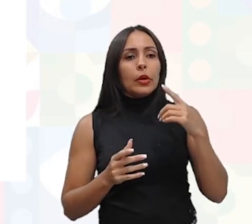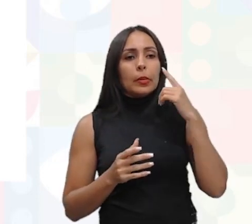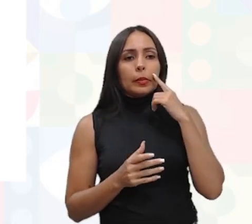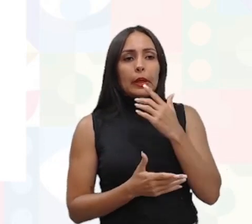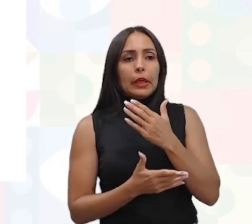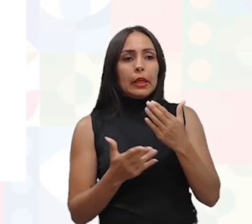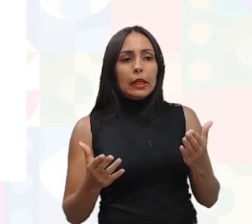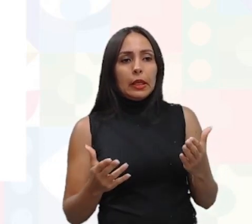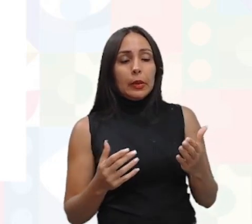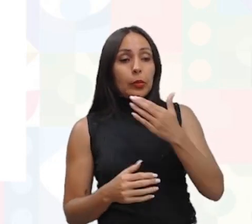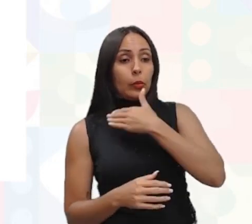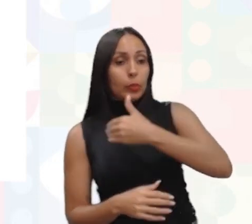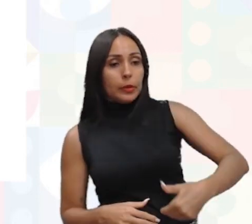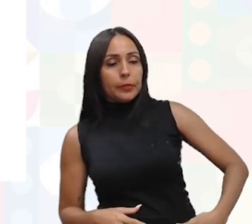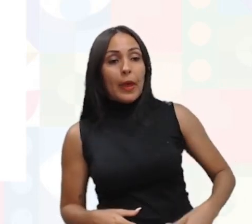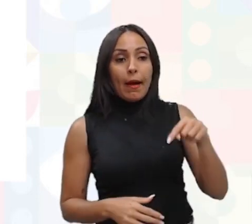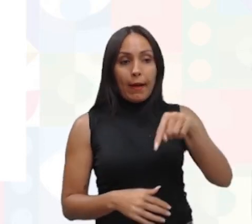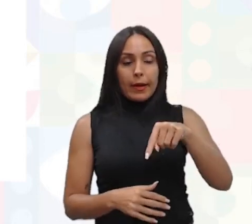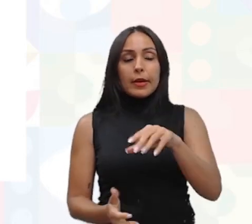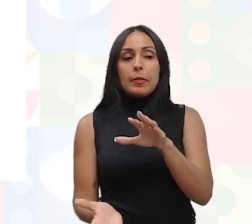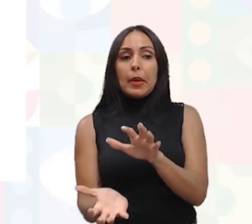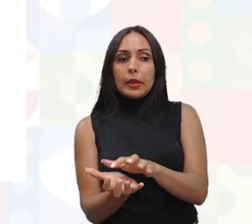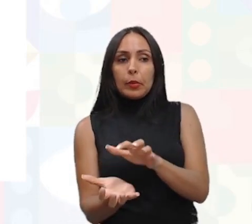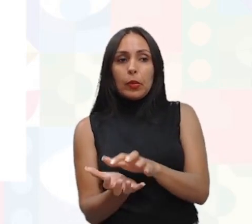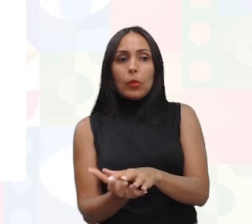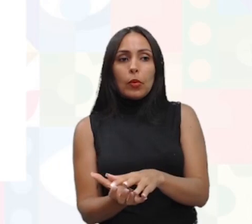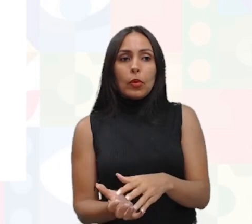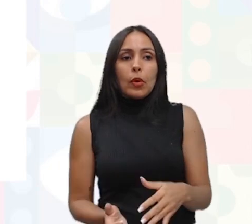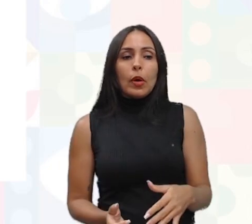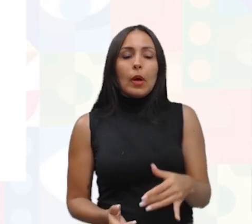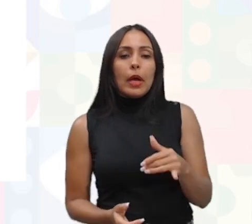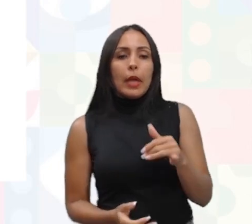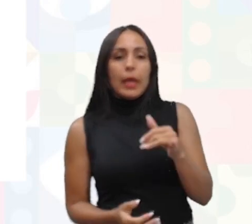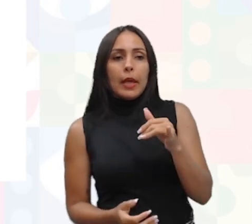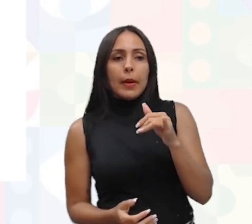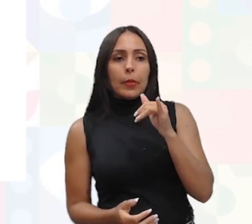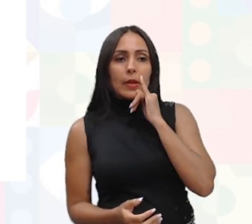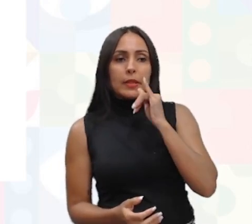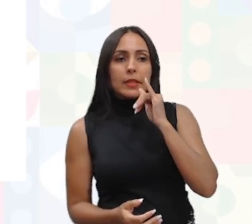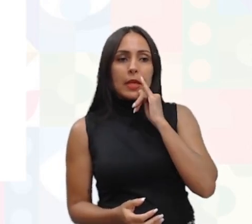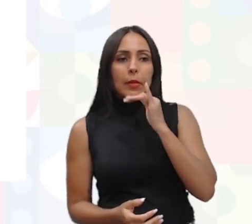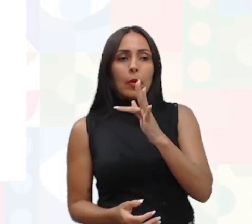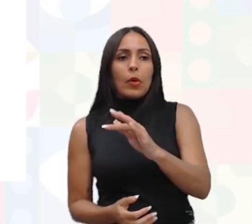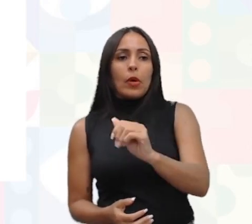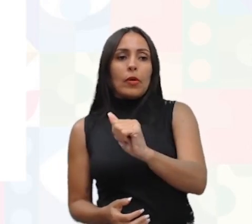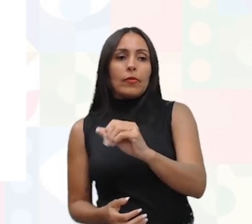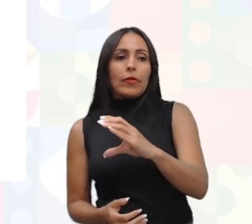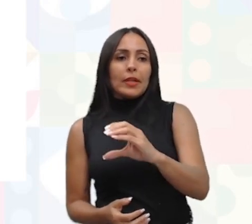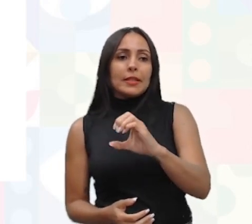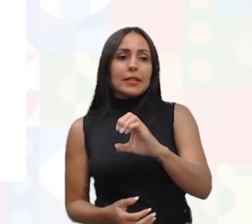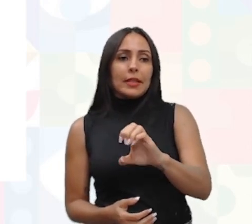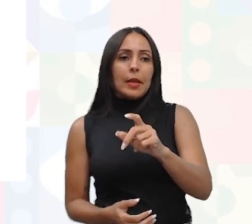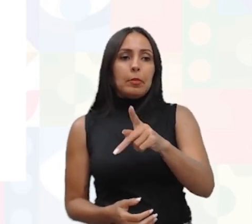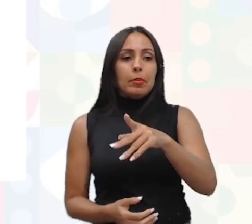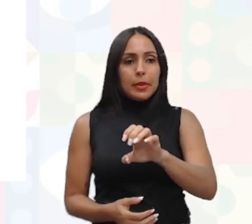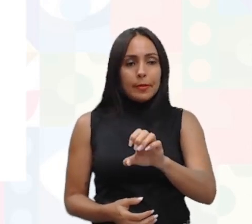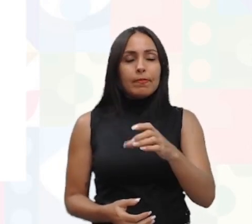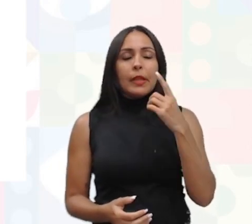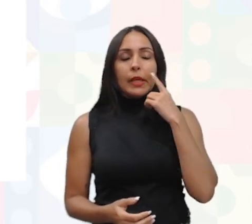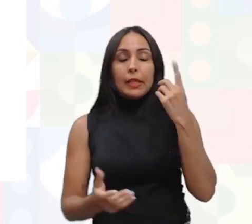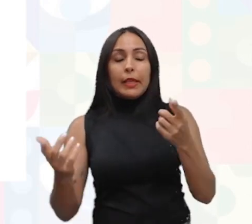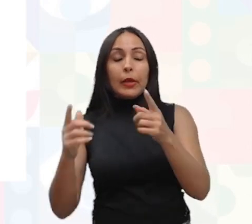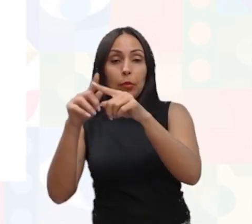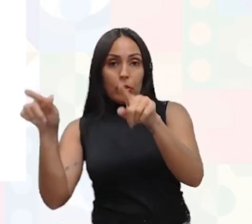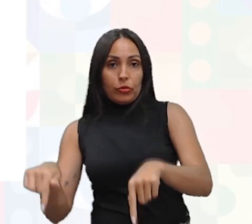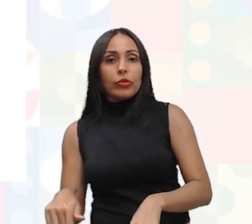públicos. Aqui no estado de Pernambuco, a gente cita, por exemplo, a FACEP, que é um órgão ligado ao governo do estado que financia projetos de